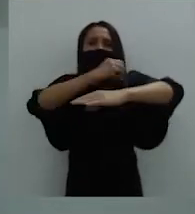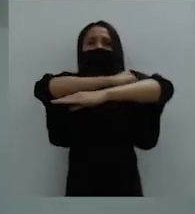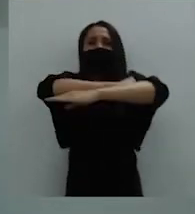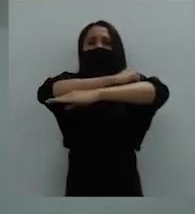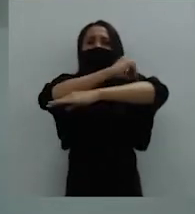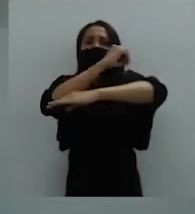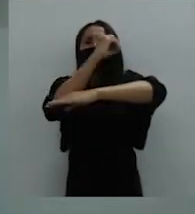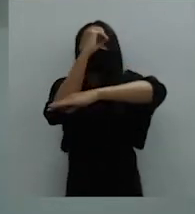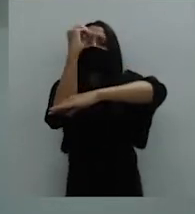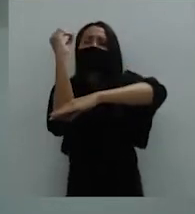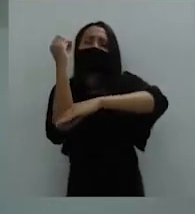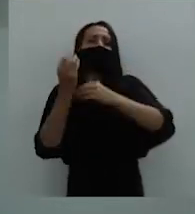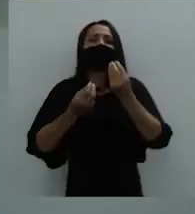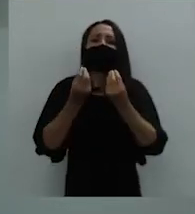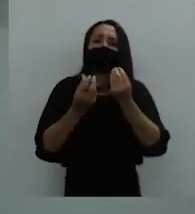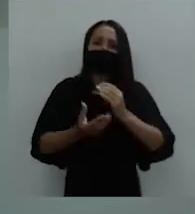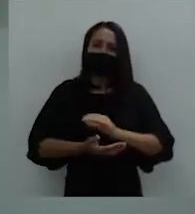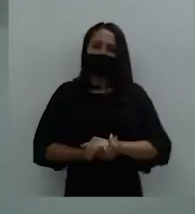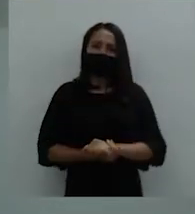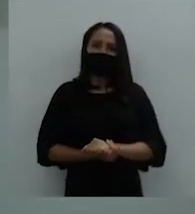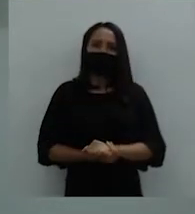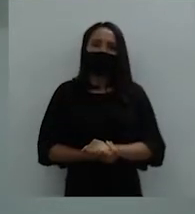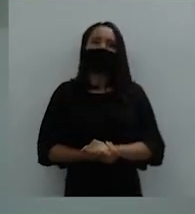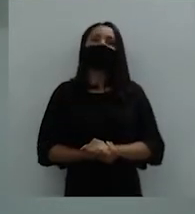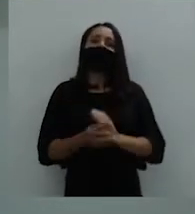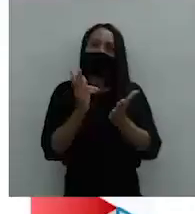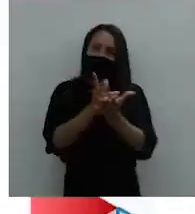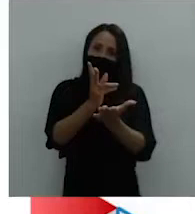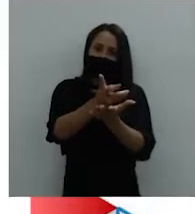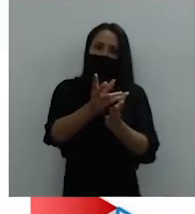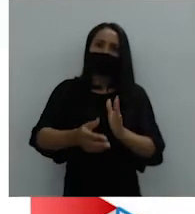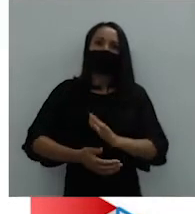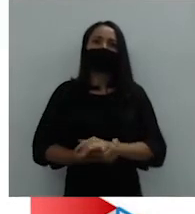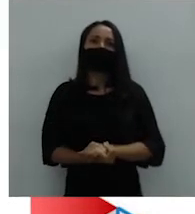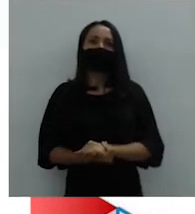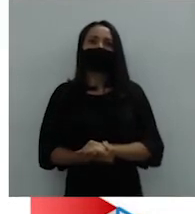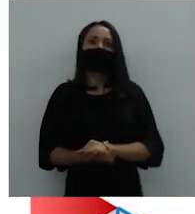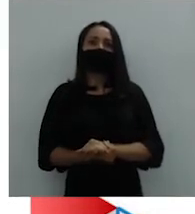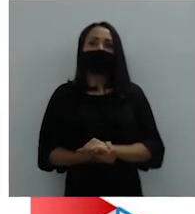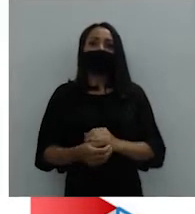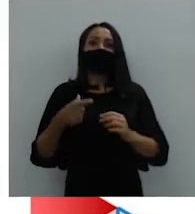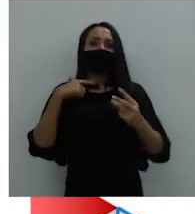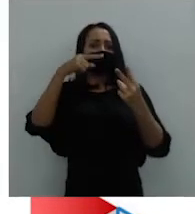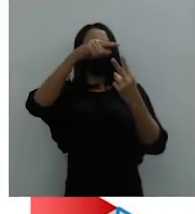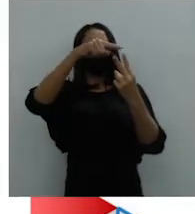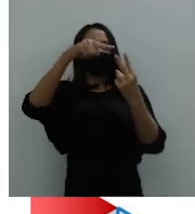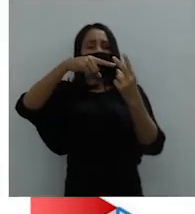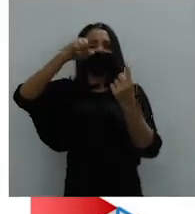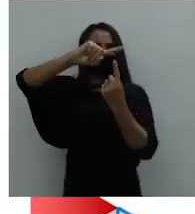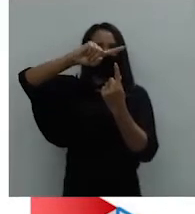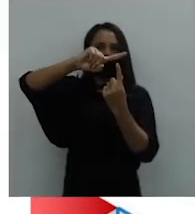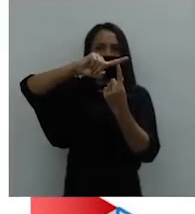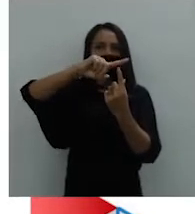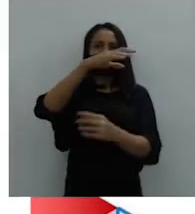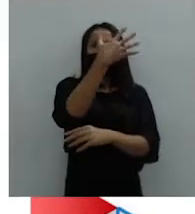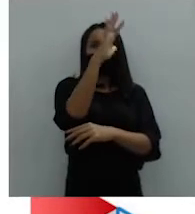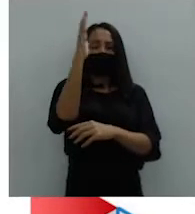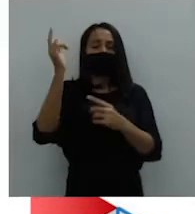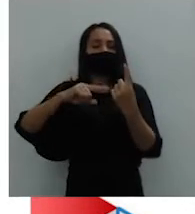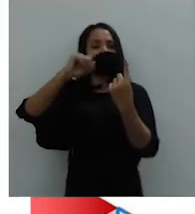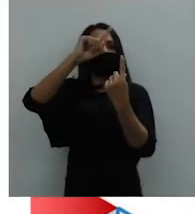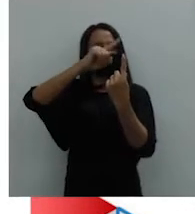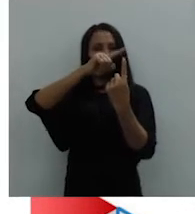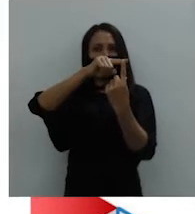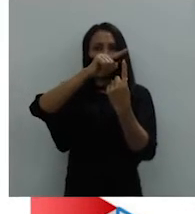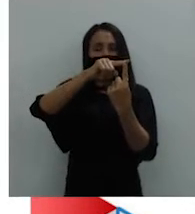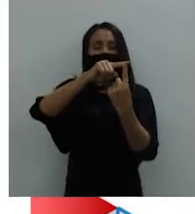certo? Vamos lá, dando continuidade. Existem 2 tipos de paisagem. A primeira